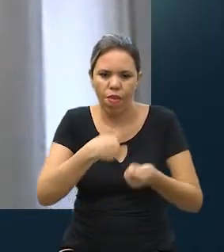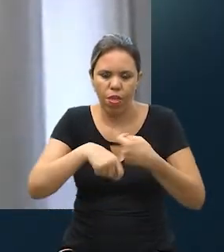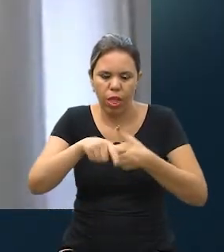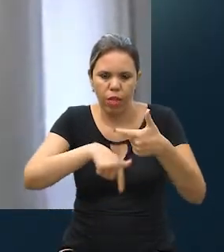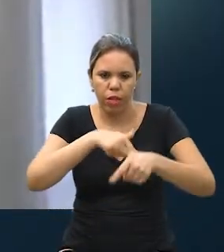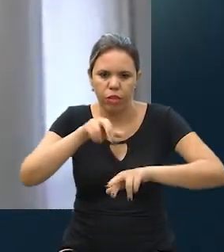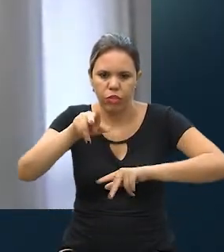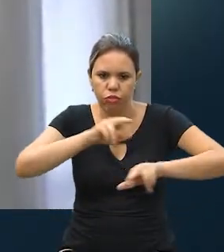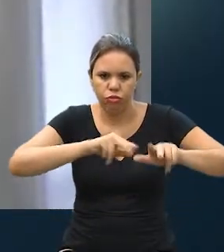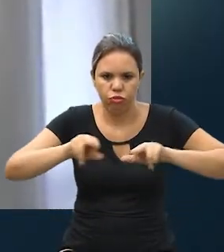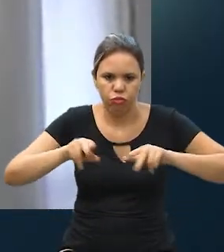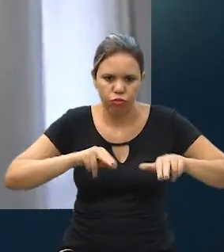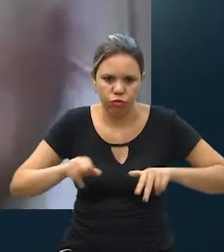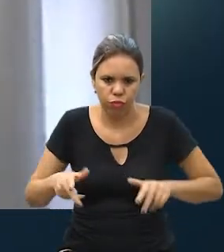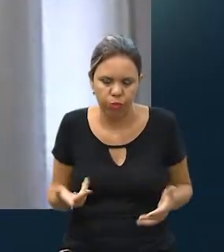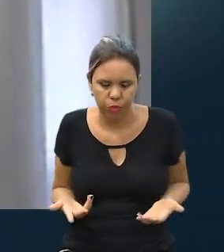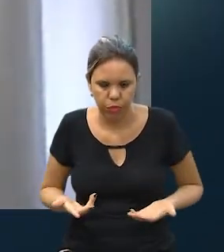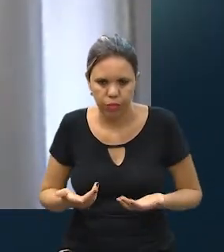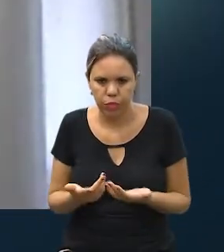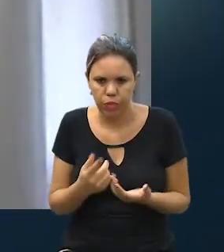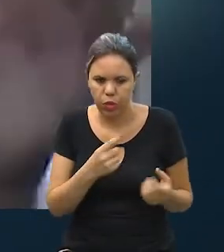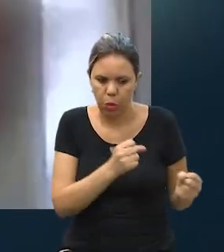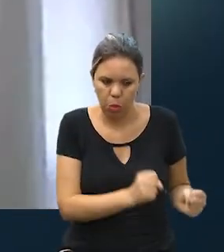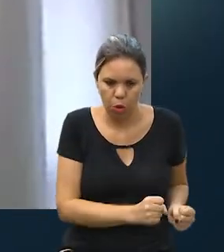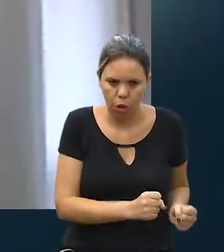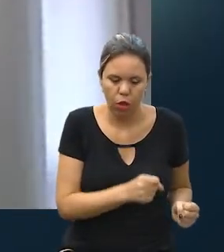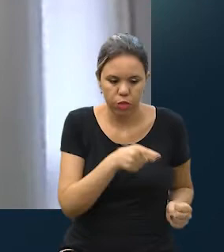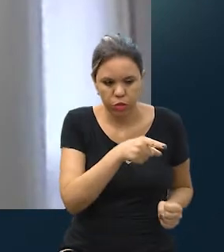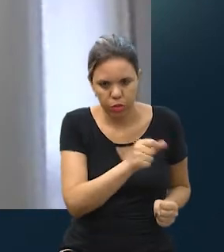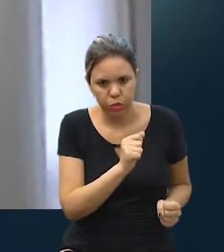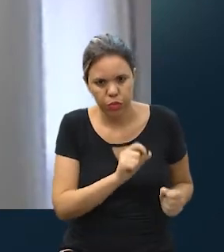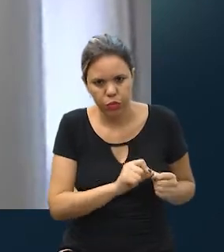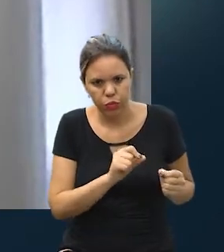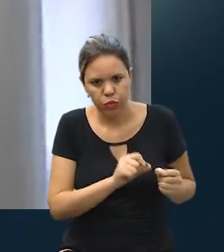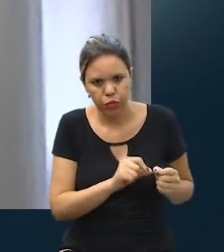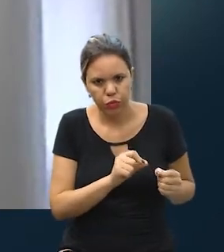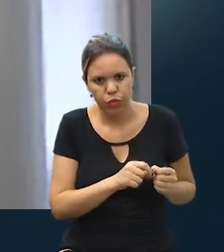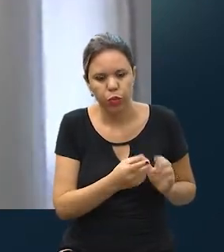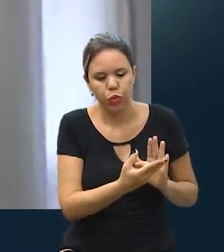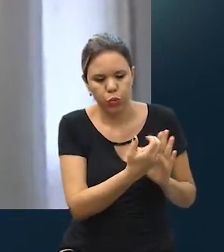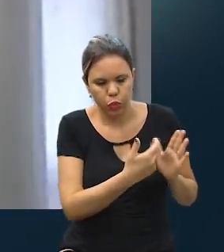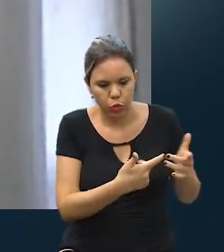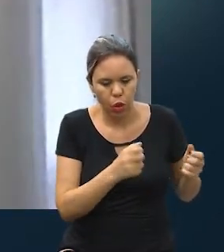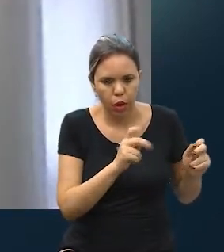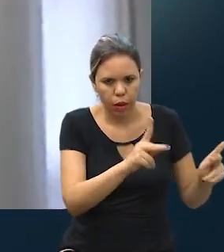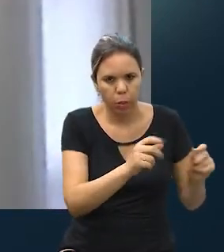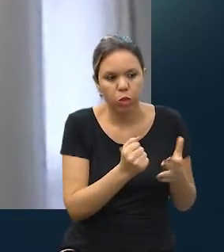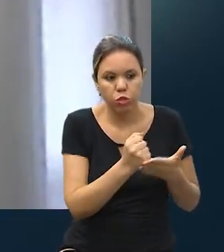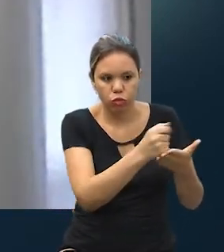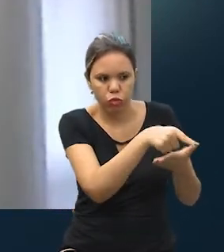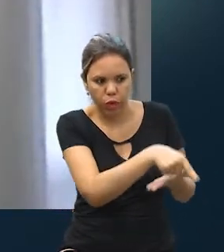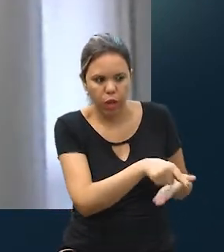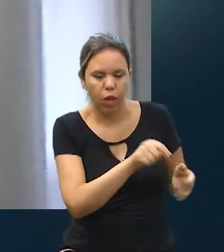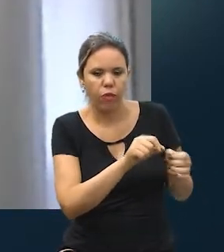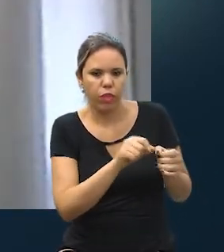um trabalho diferente. Então, uma pode, olha, você faz design, ok, então eu posso te ajudar, né? Eu posso prestar um